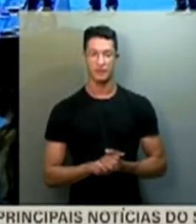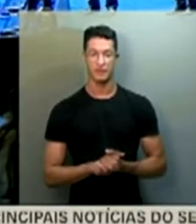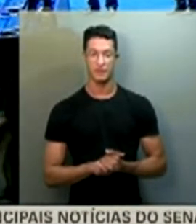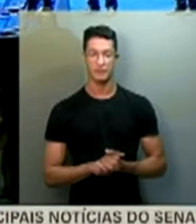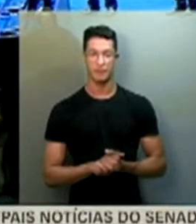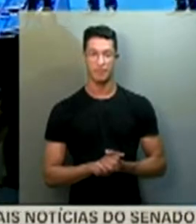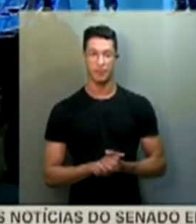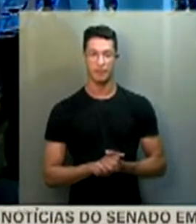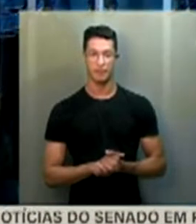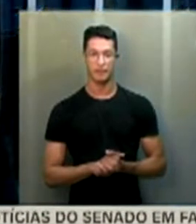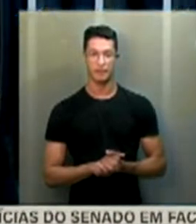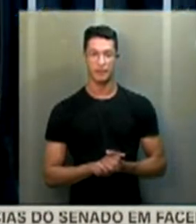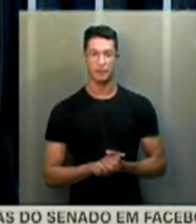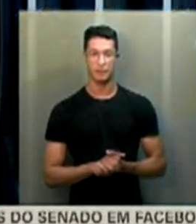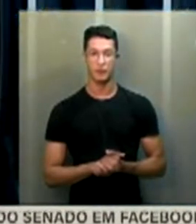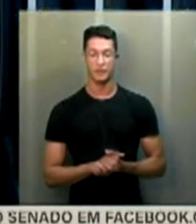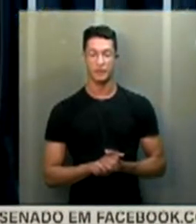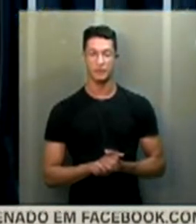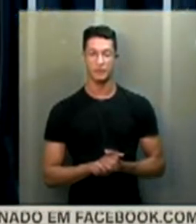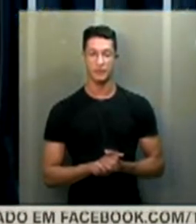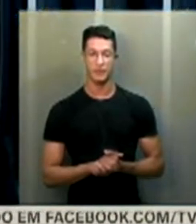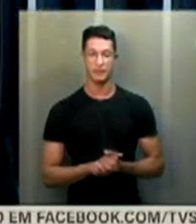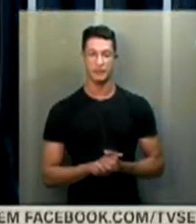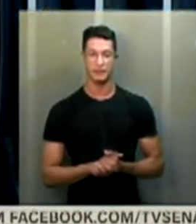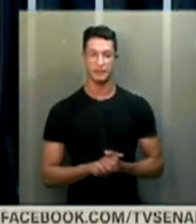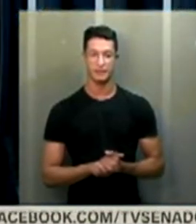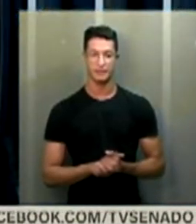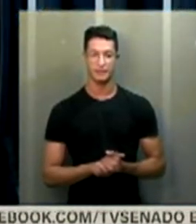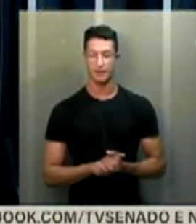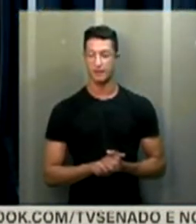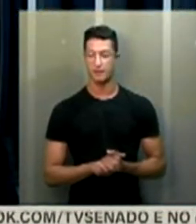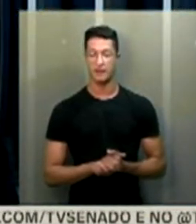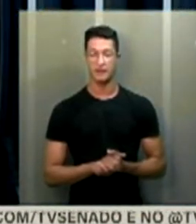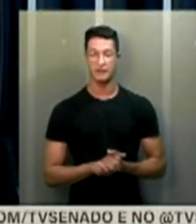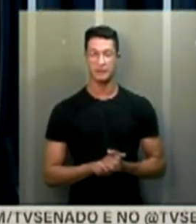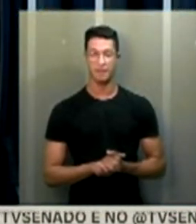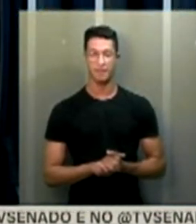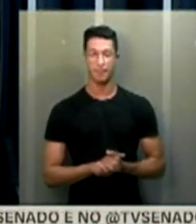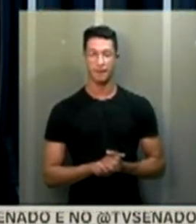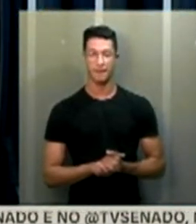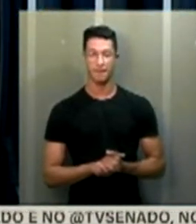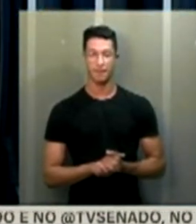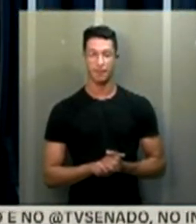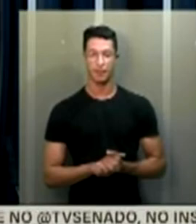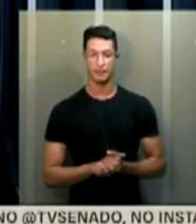Posso fazer geral depois? Não, vai contando. Liga o microfone.